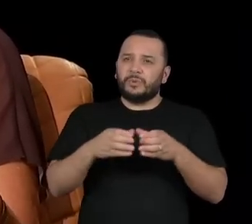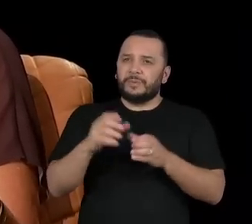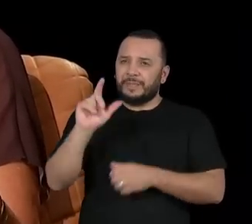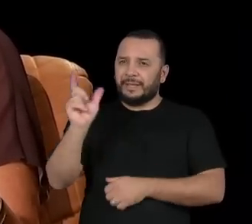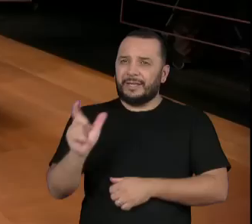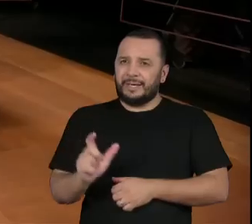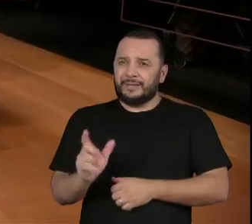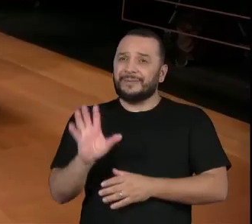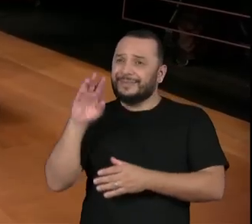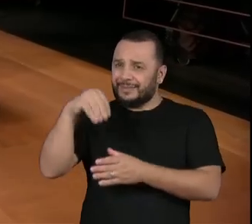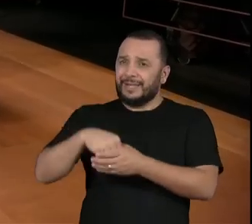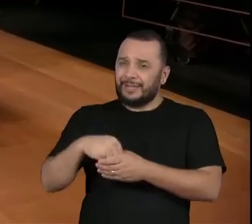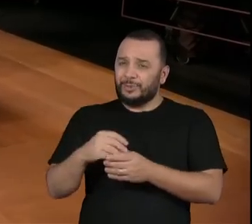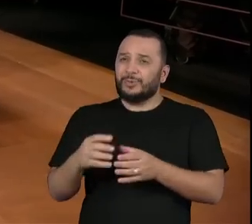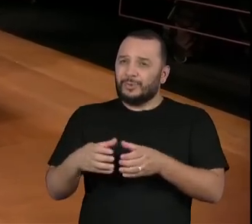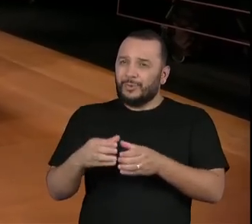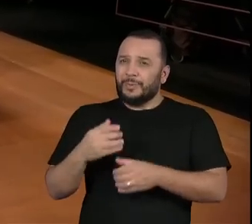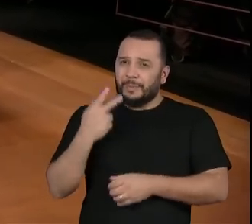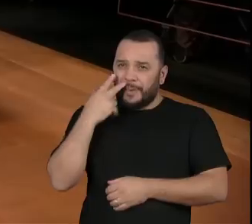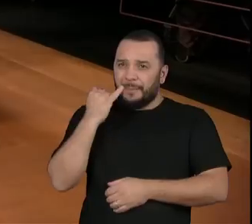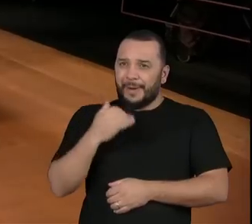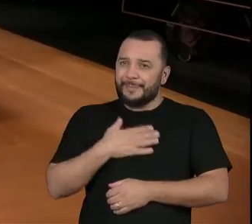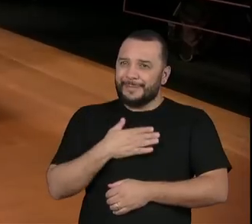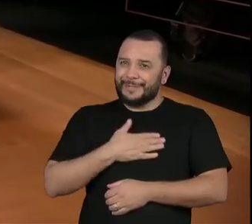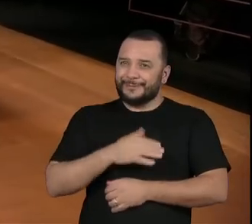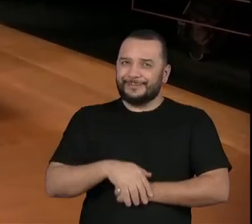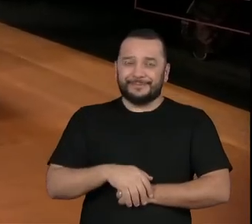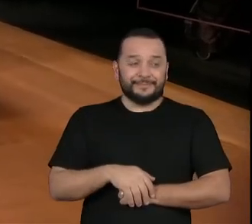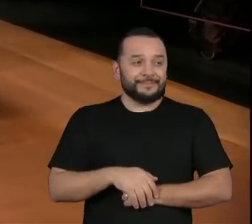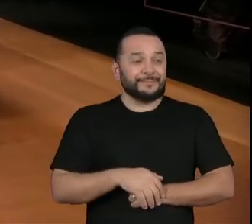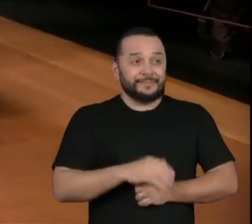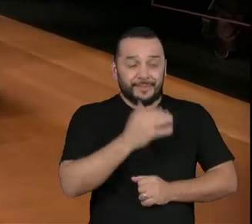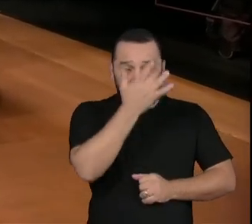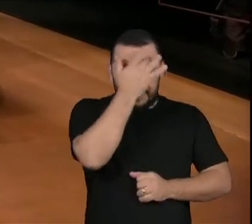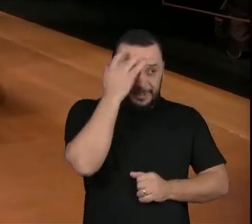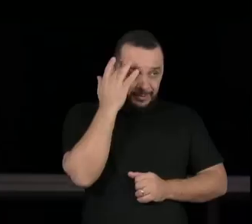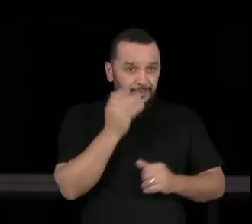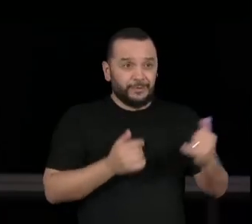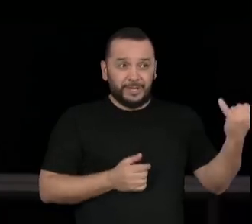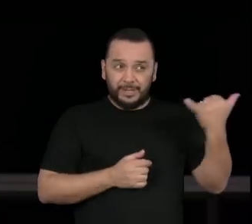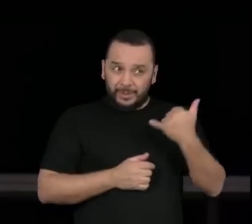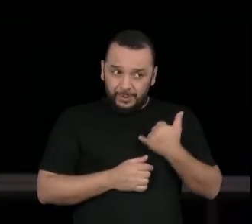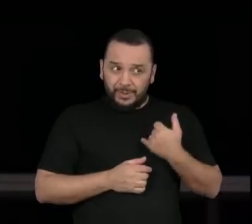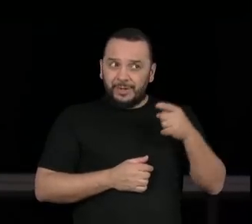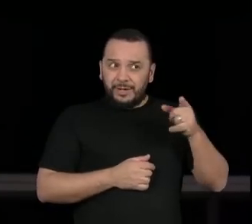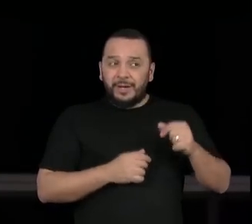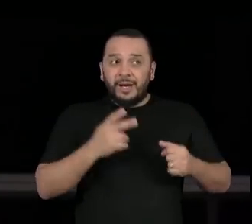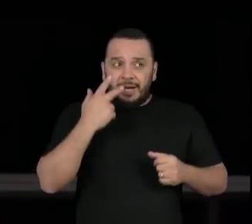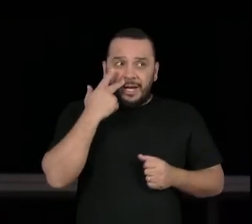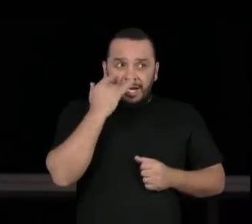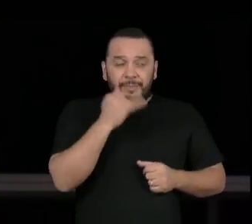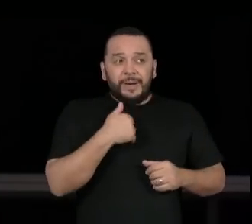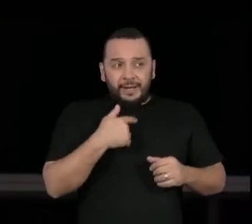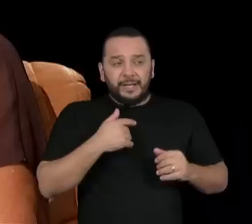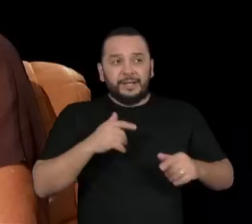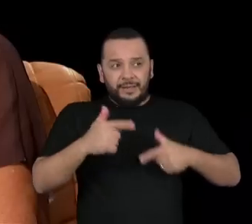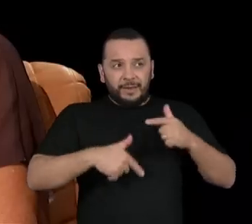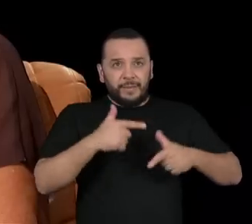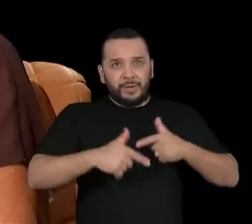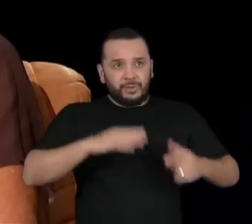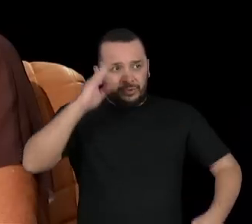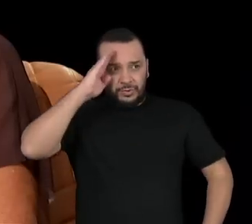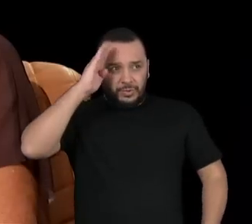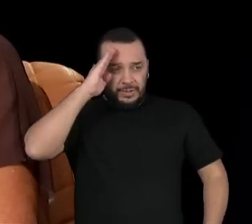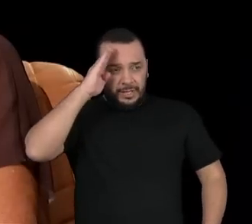pai entre eles. Agora, um passarinho me falou que o seu pai fez parte da guarda do Mussolini. Sim,